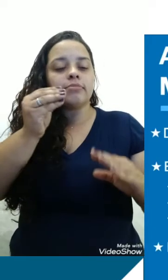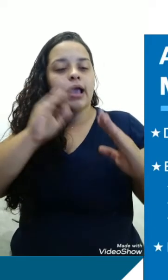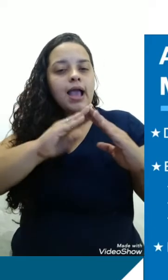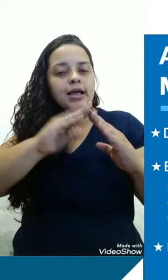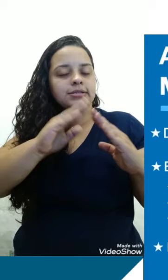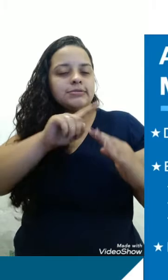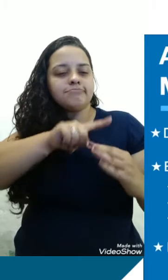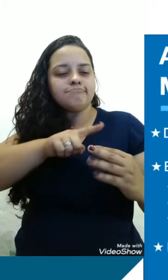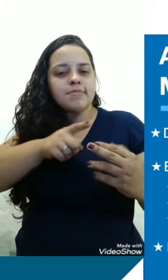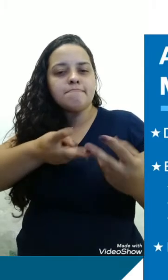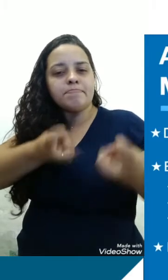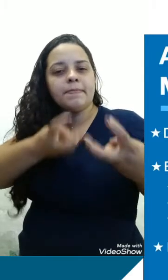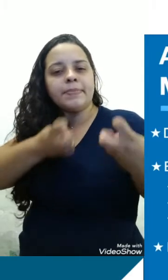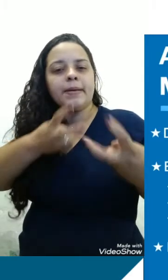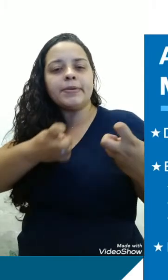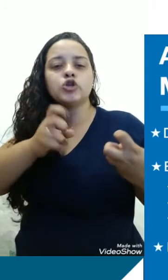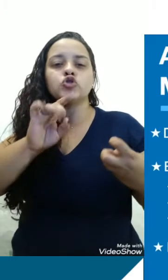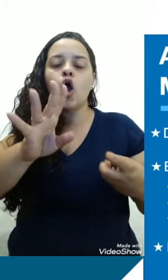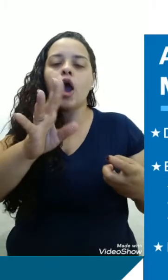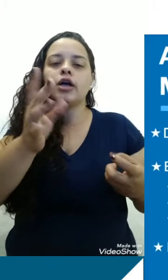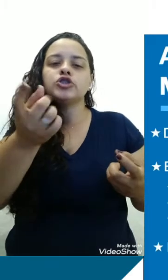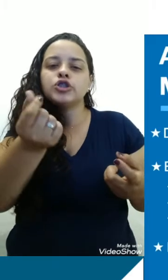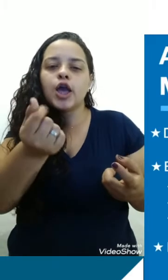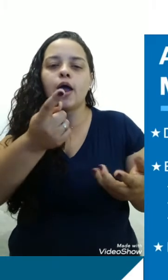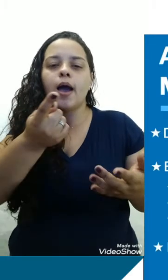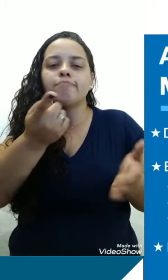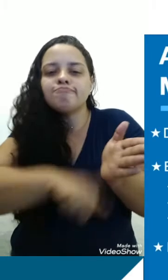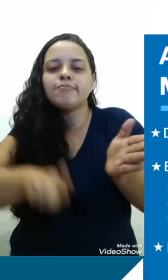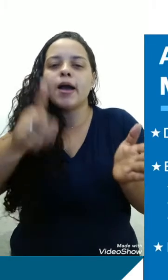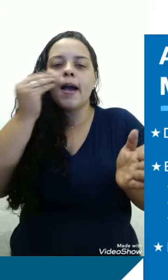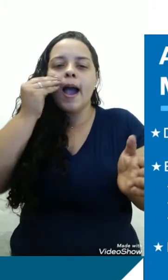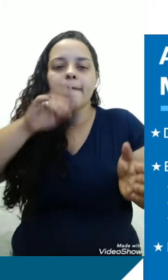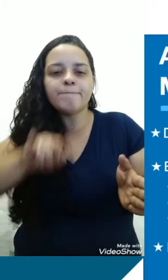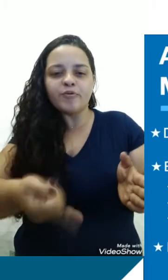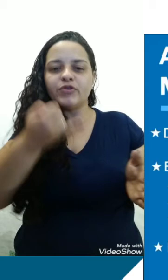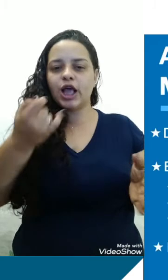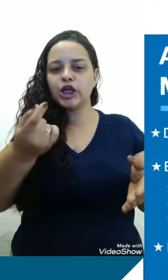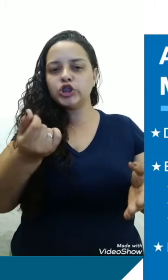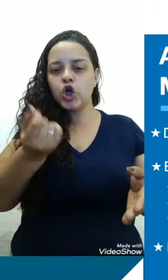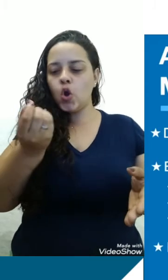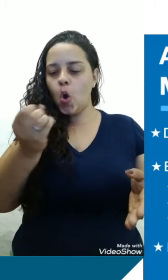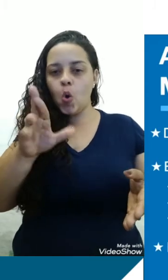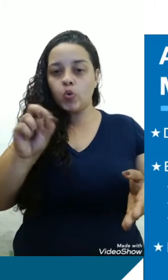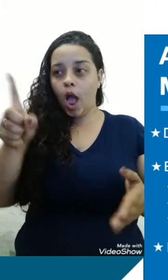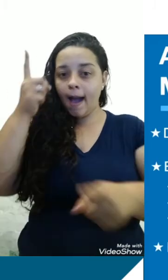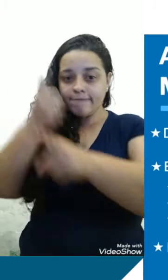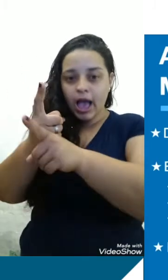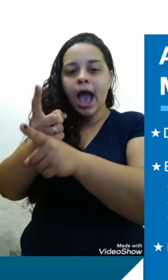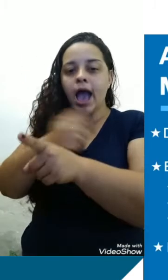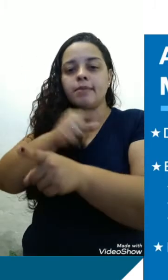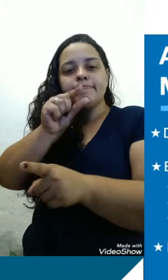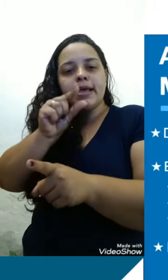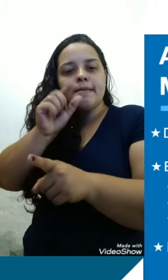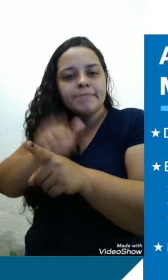cobrança do imposto, do quinto, a partir da fundição do ouro e da sua